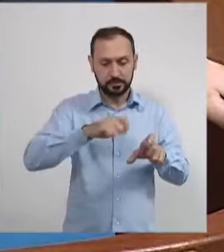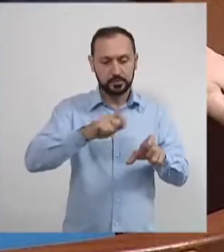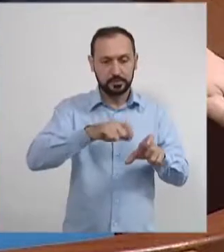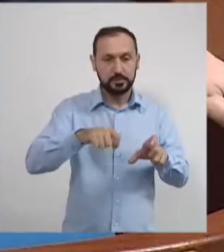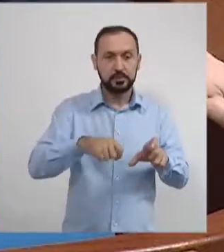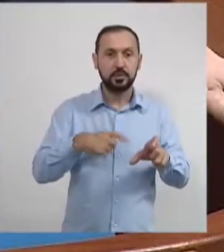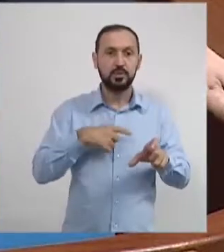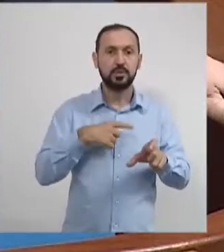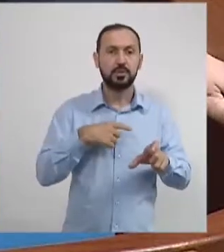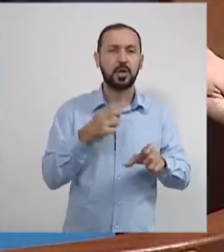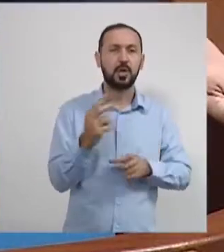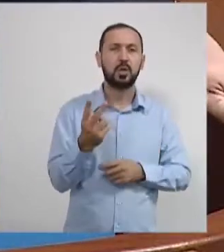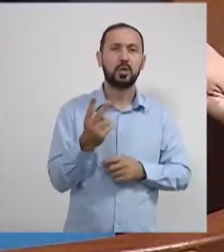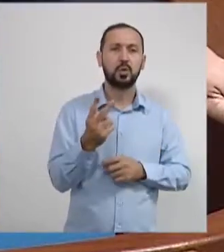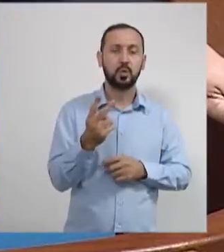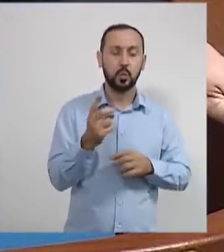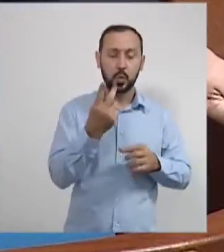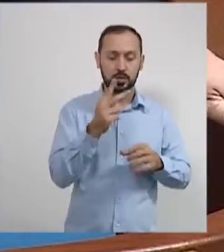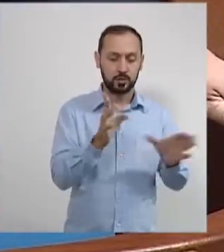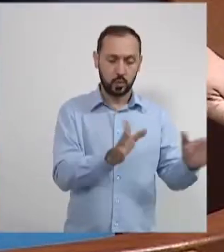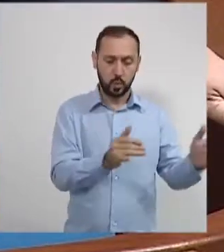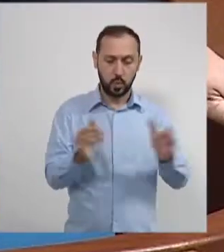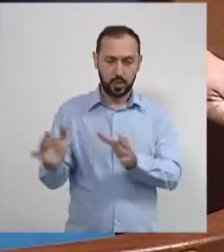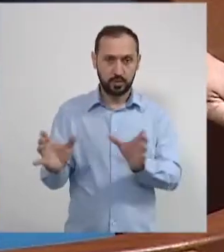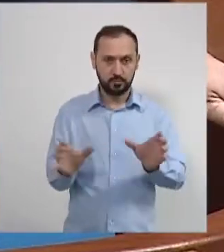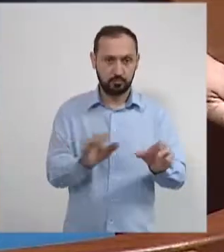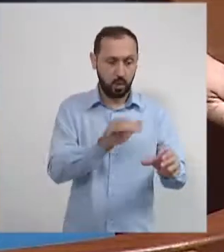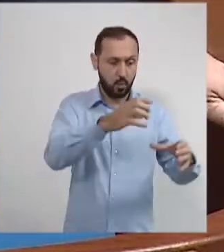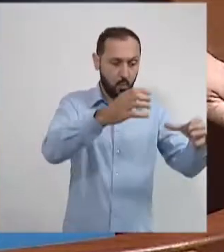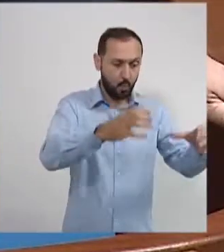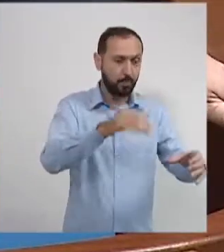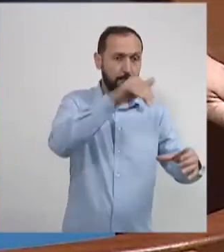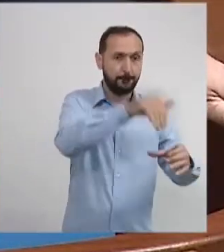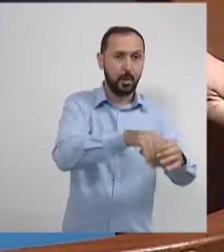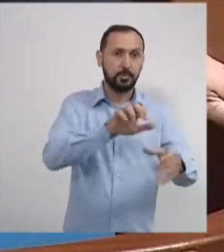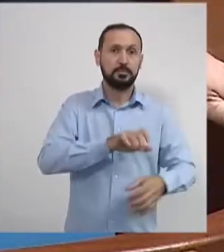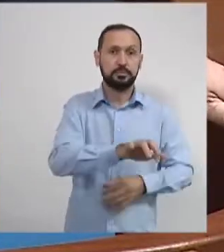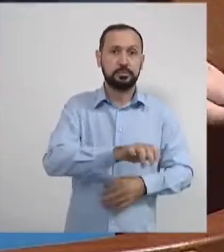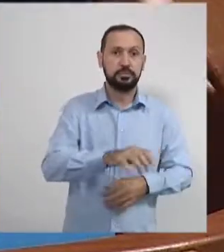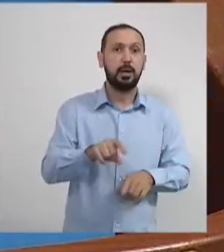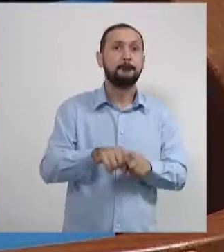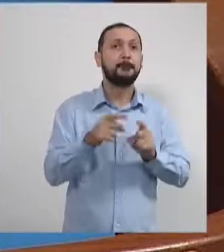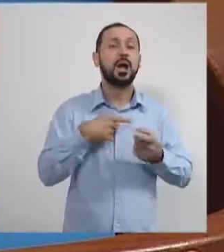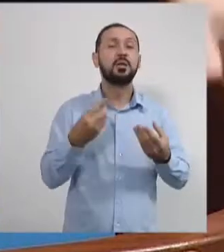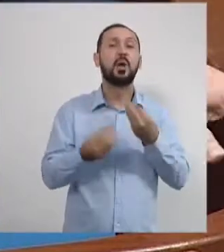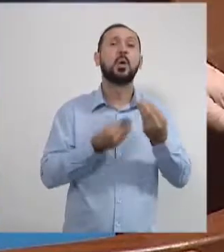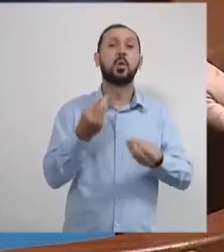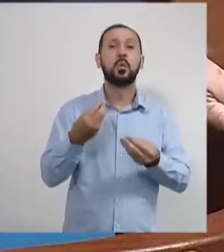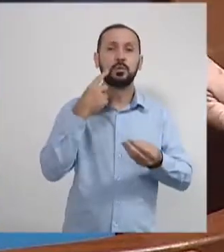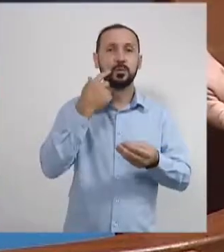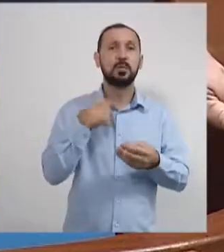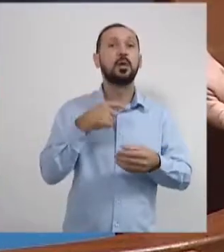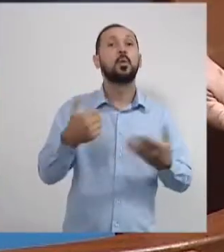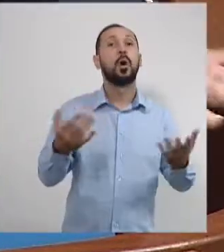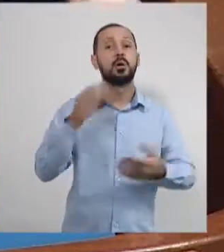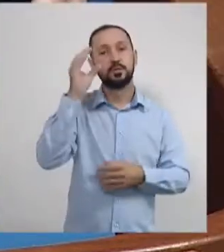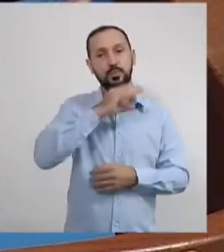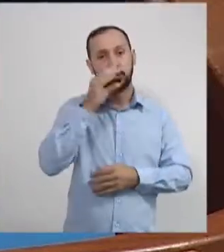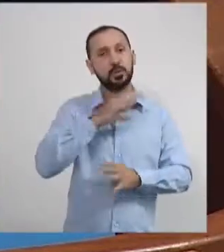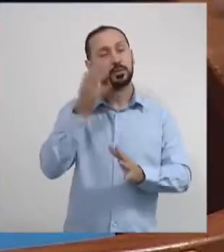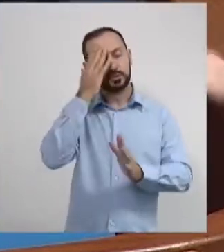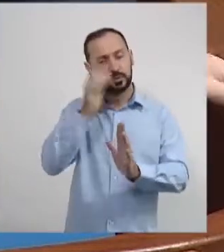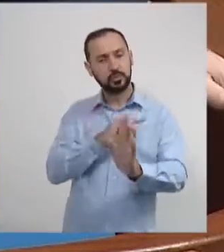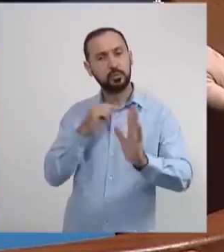tínhamos 2 urnas, não é? Por sala, não é? Mas, de qualquer forma, aí você tem as prioridades.